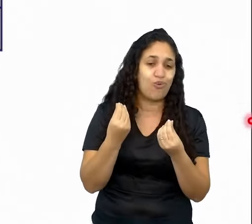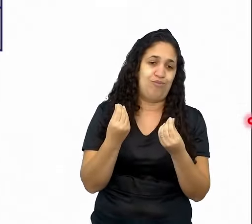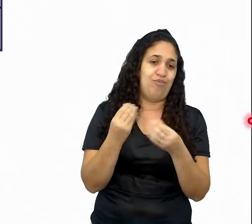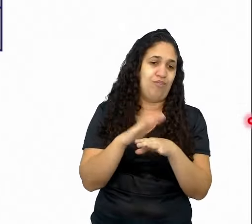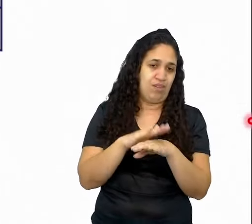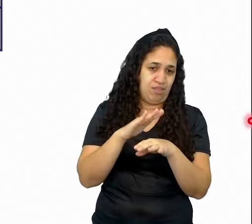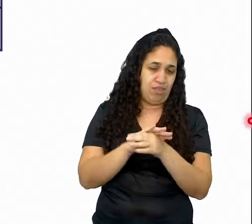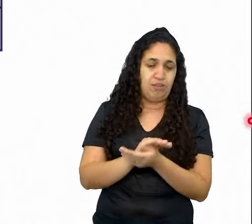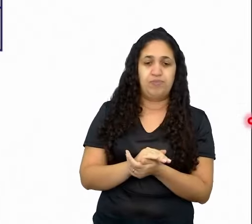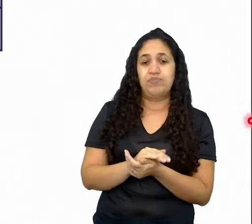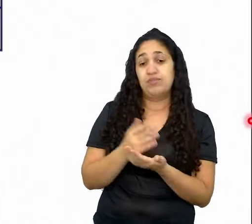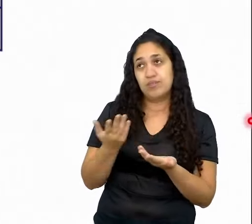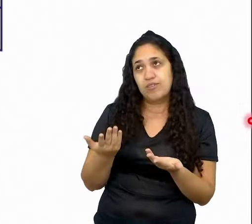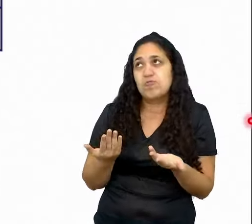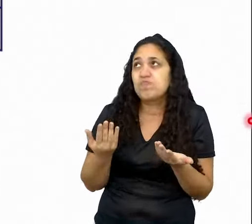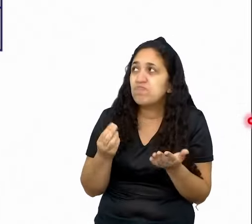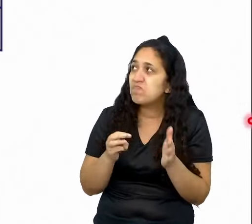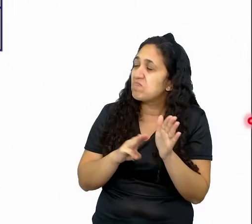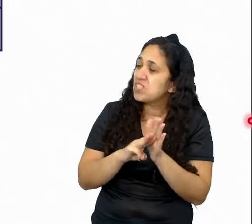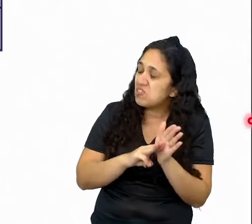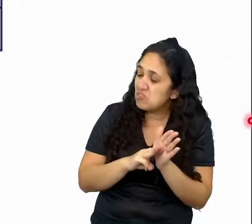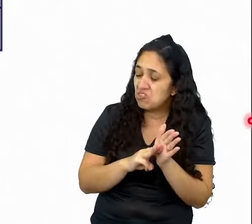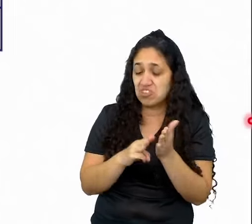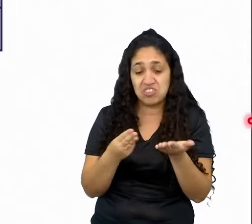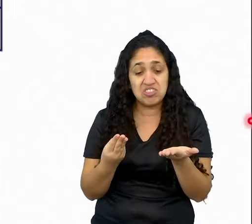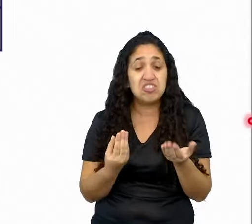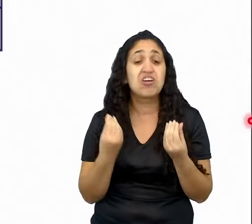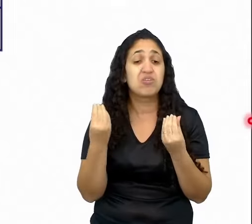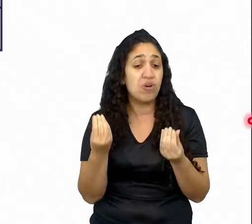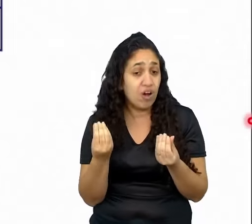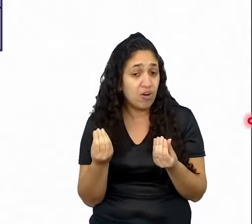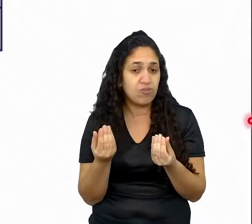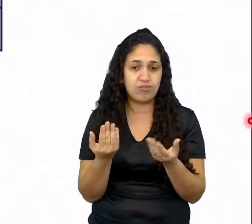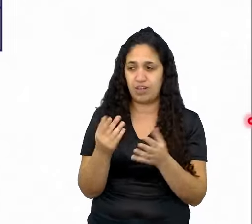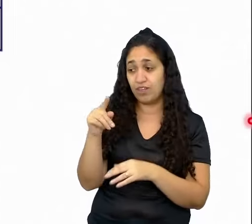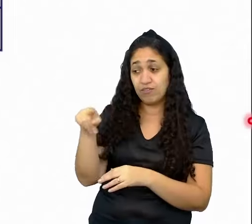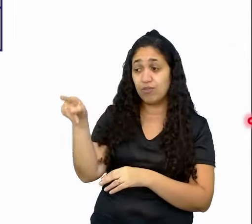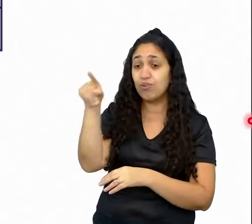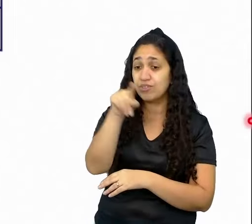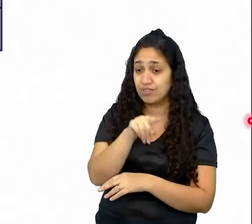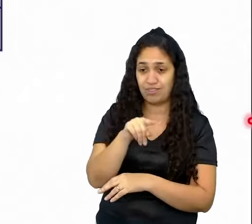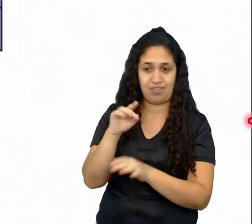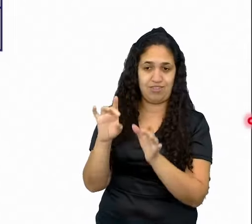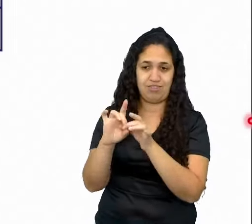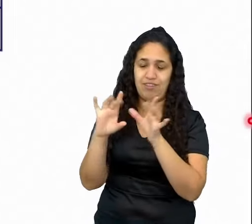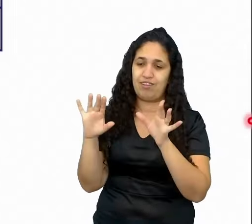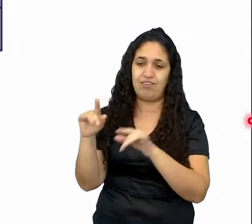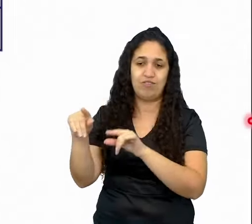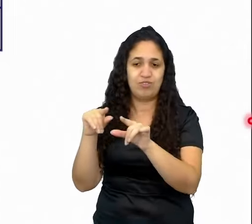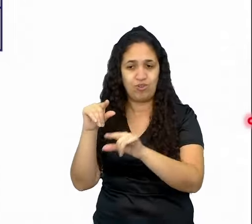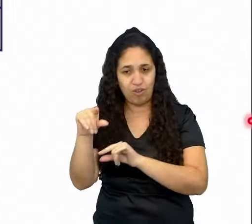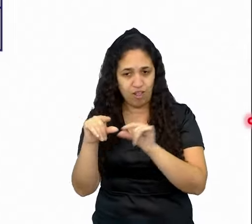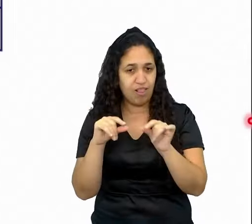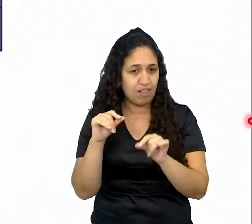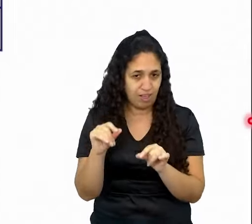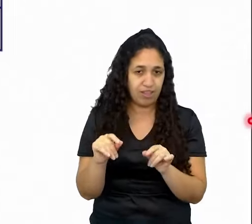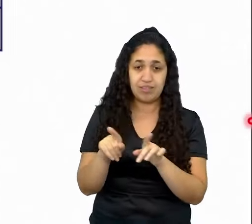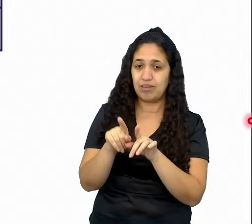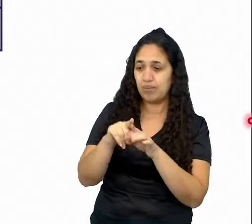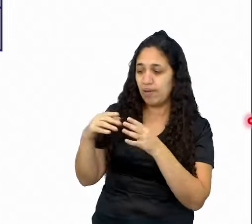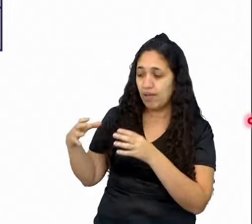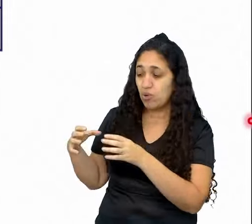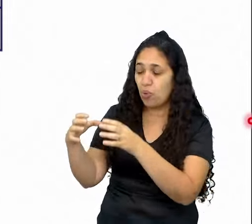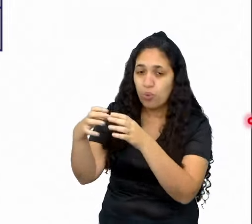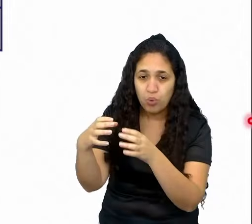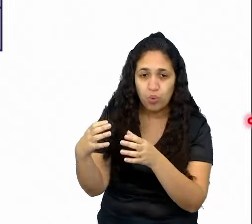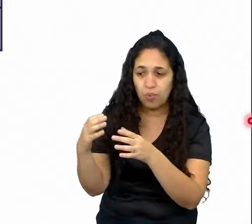vai fazer com que metodologia também, né? Aí cabe a vocês, a gente vai trabalhar com grupos